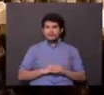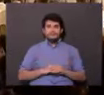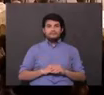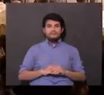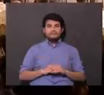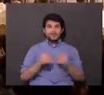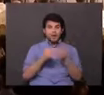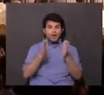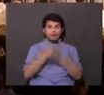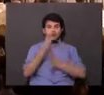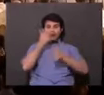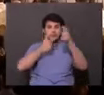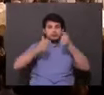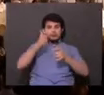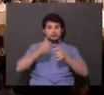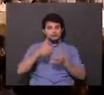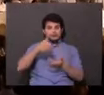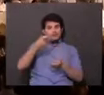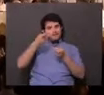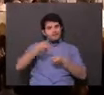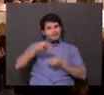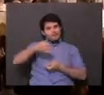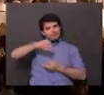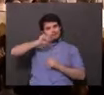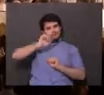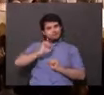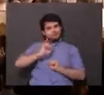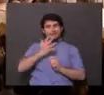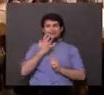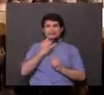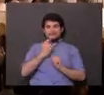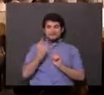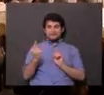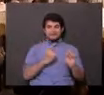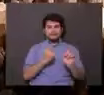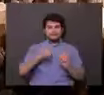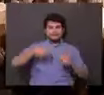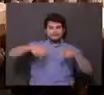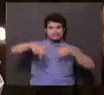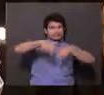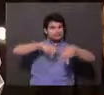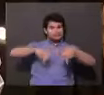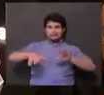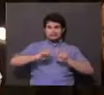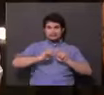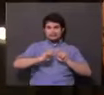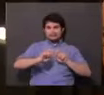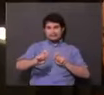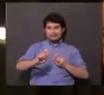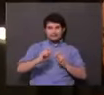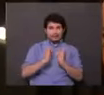Peço a todos que se mantenham nos seus lugares, evitando deslocações pelo recinto durante as